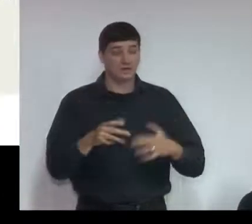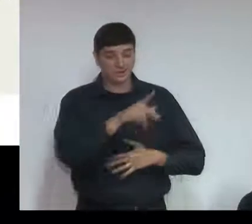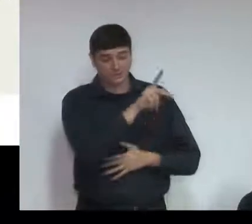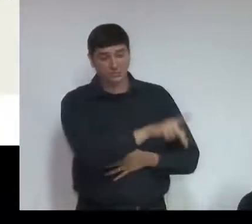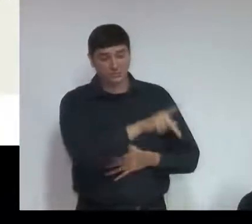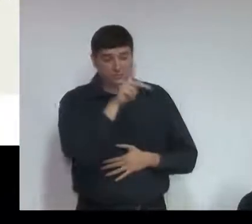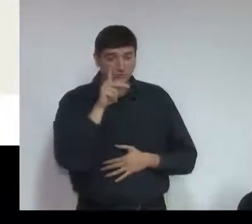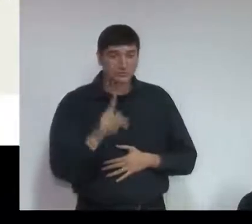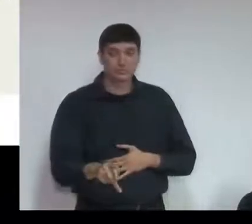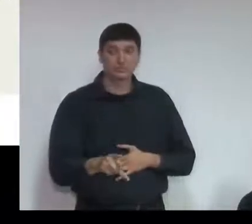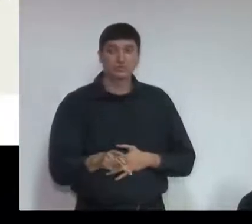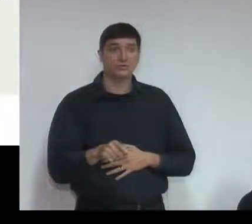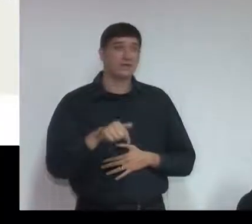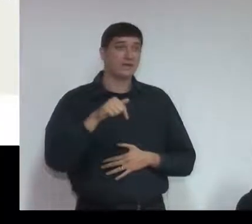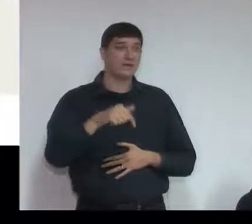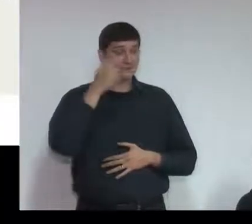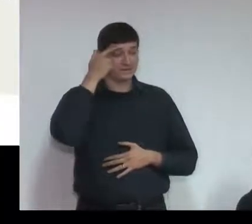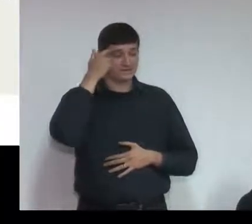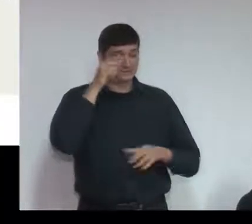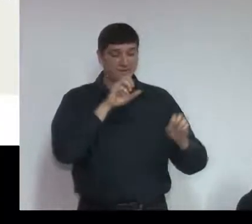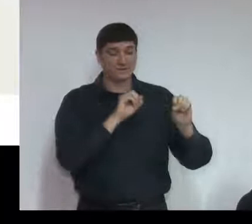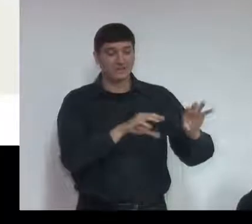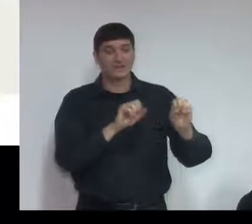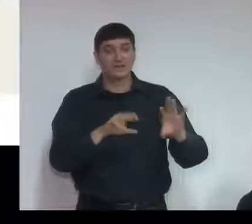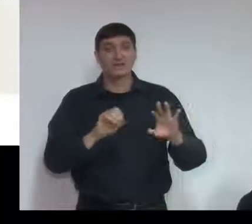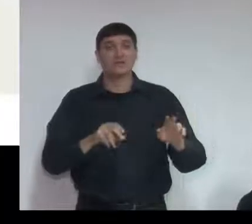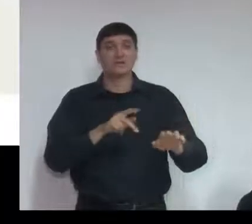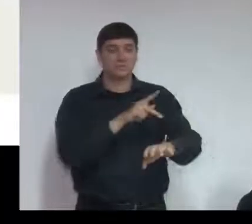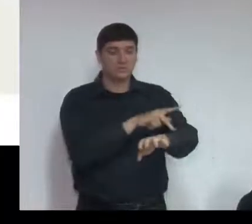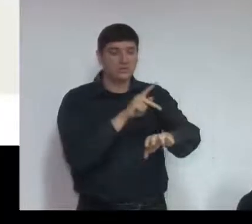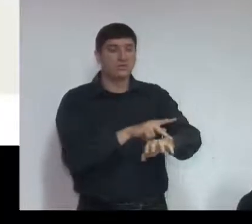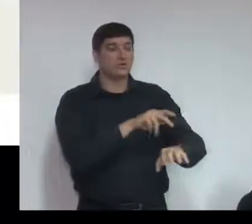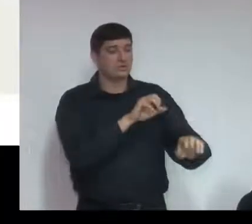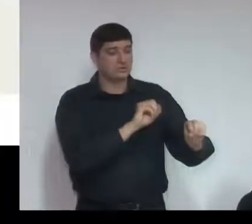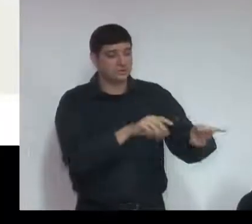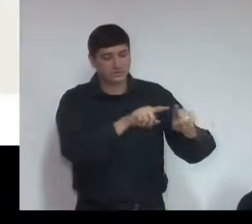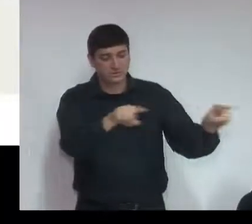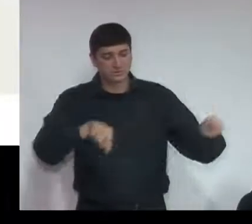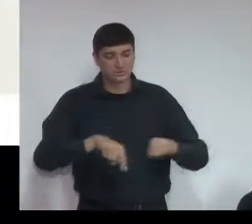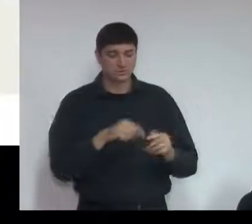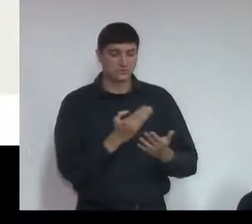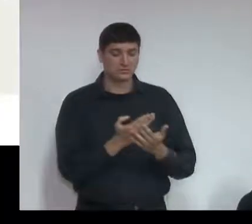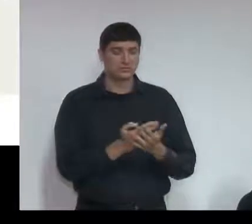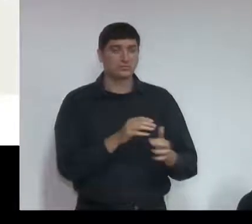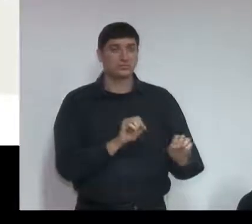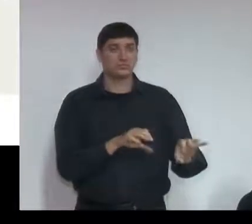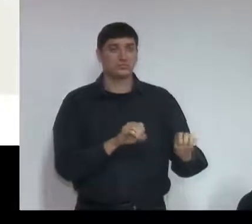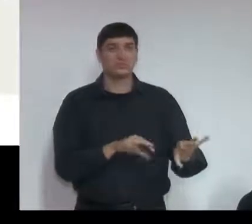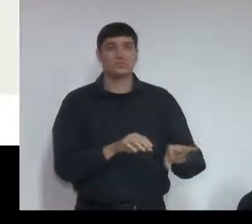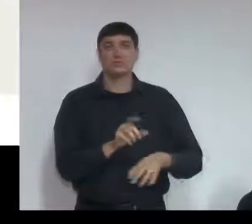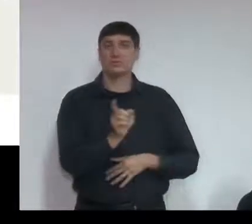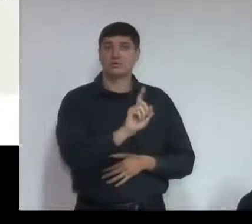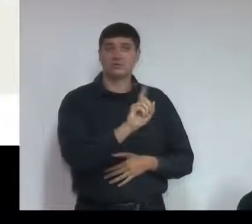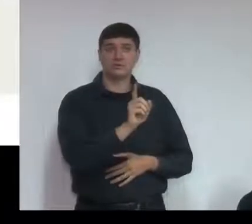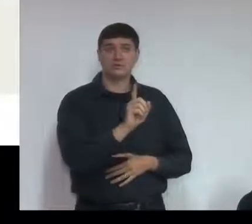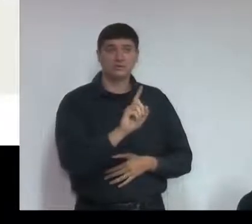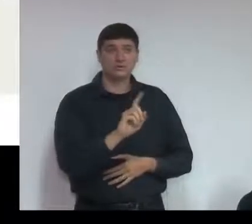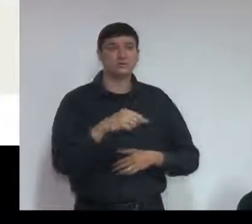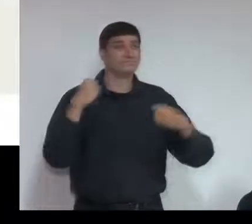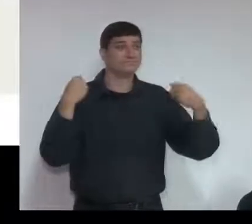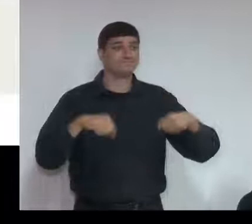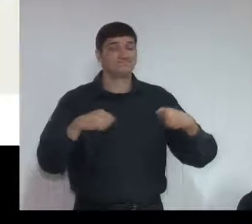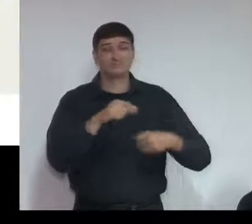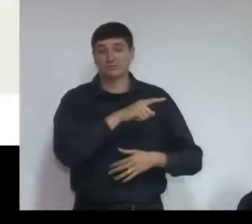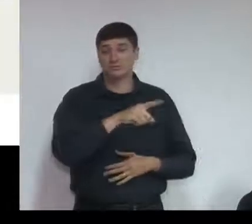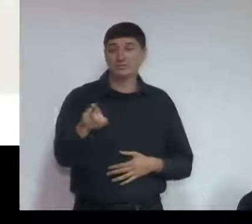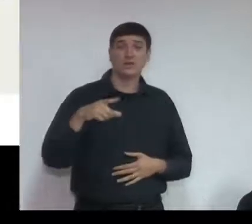professores, porque quando a gente pensa em educação, não é só questão pedagógica ali de sala de aula, não é só isso. Quanto que a gente tem, ou